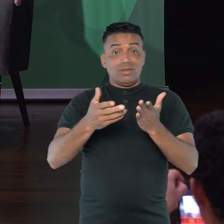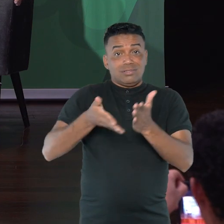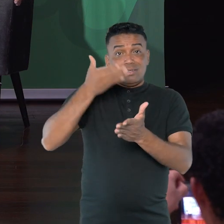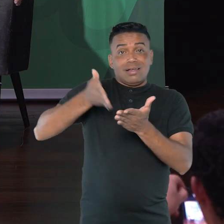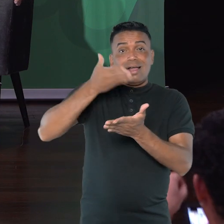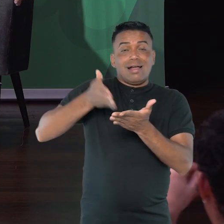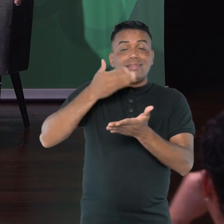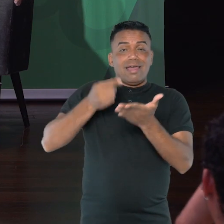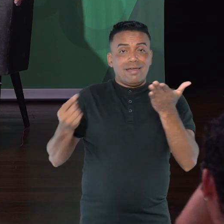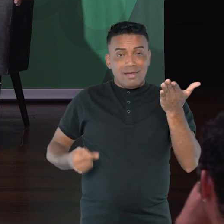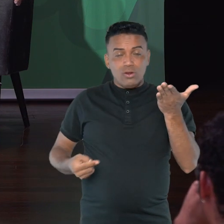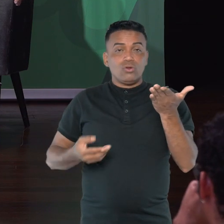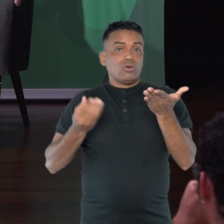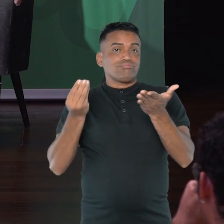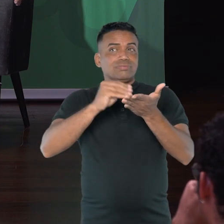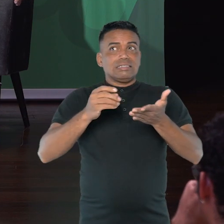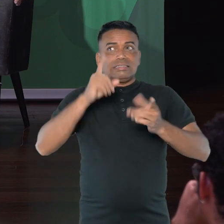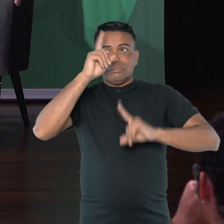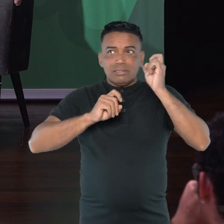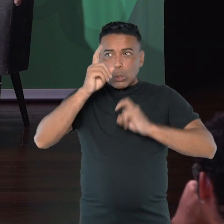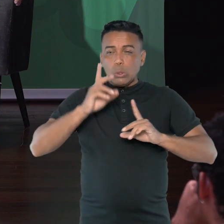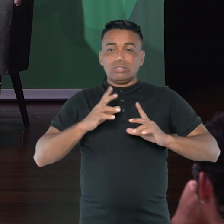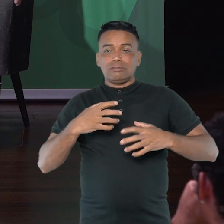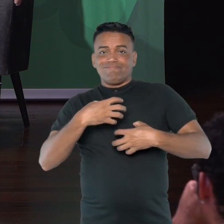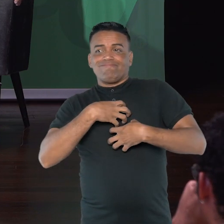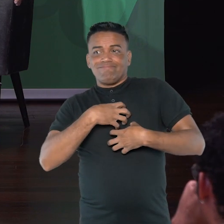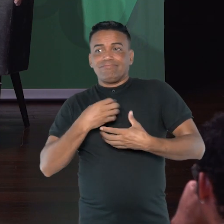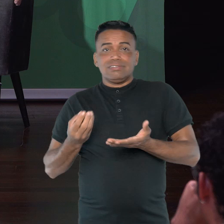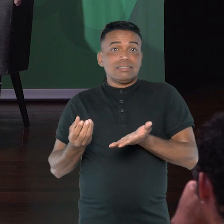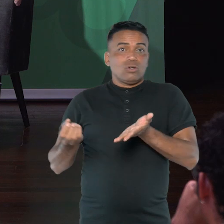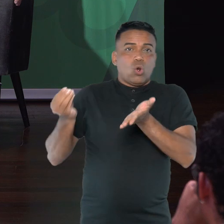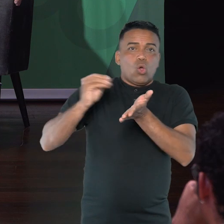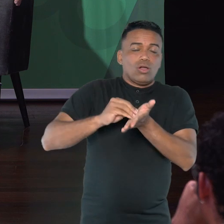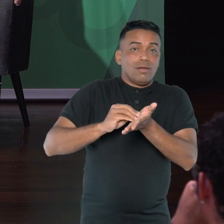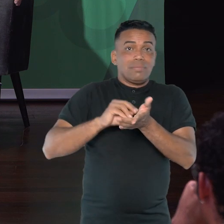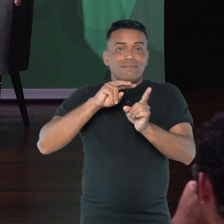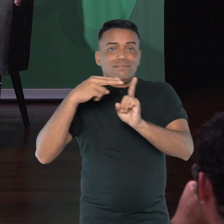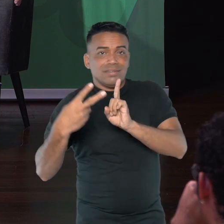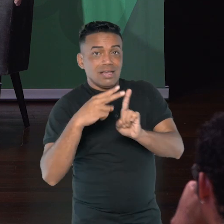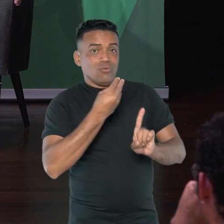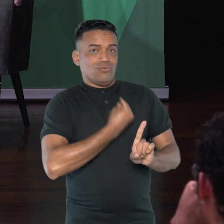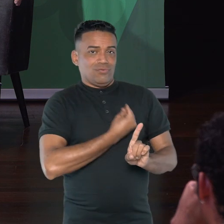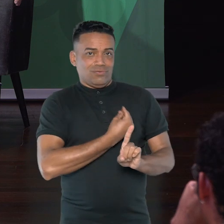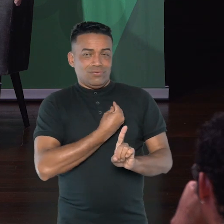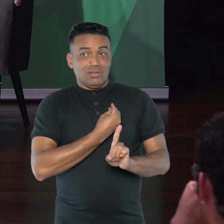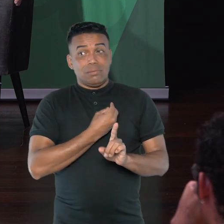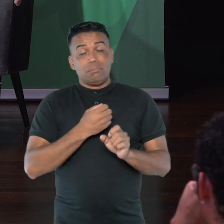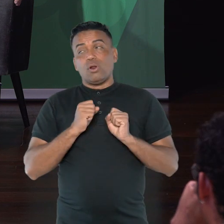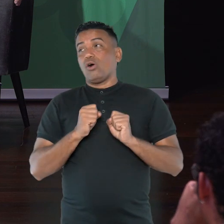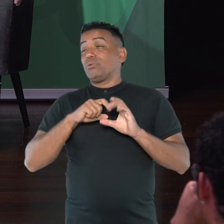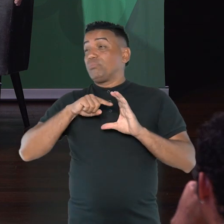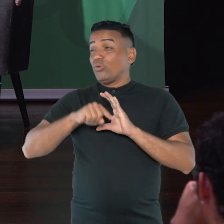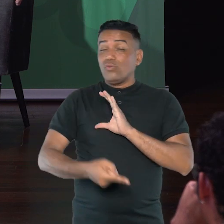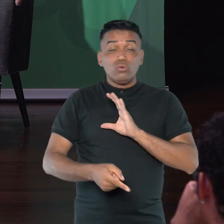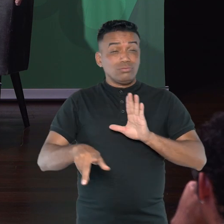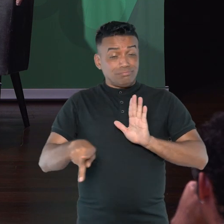episódios, impressões, sentimentos e vagas ideias, tornou-se, a meus olhos, a própria vida. Tanto se acha embebido de tudo que de